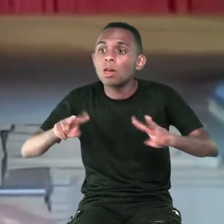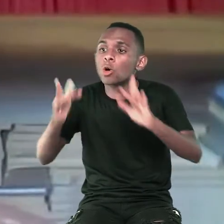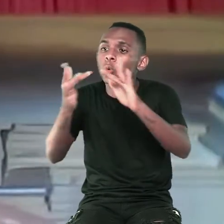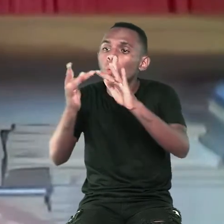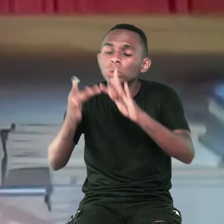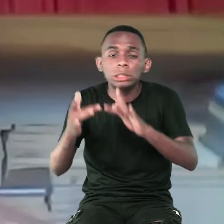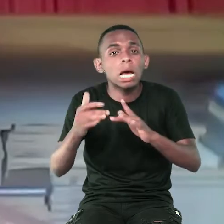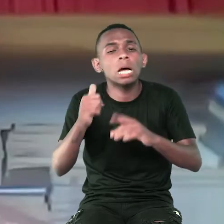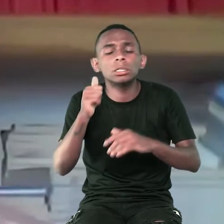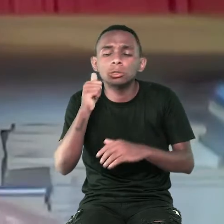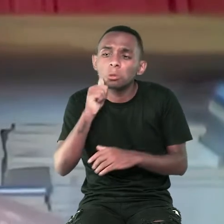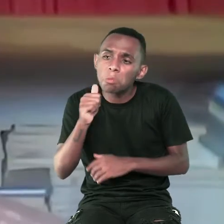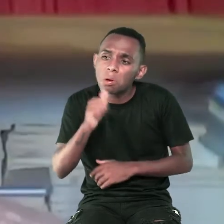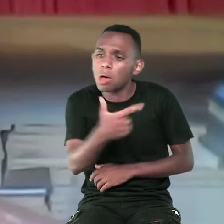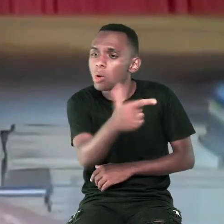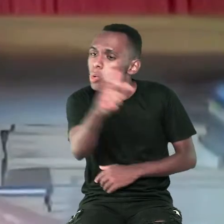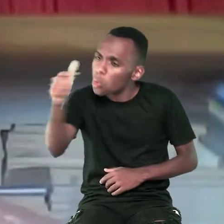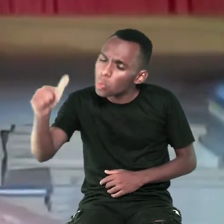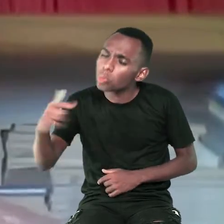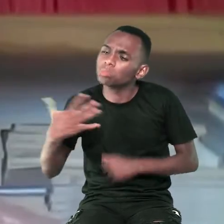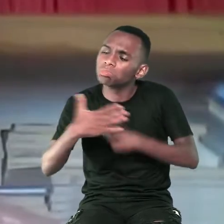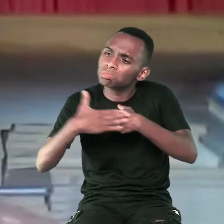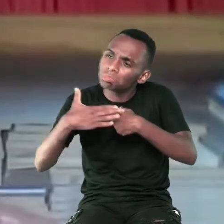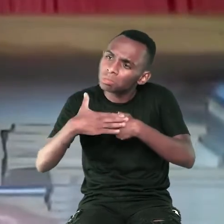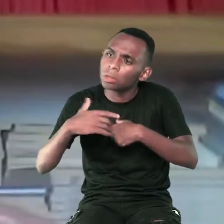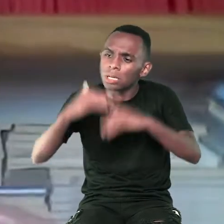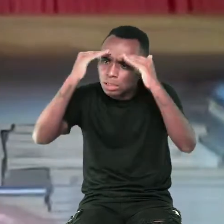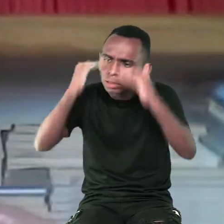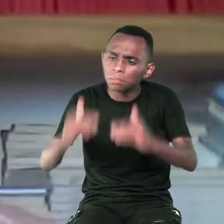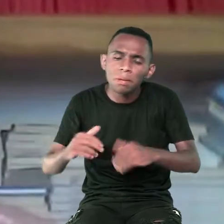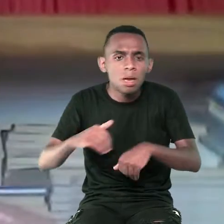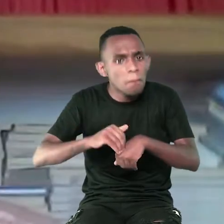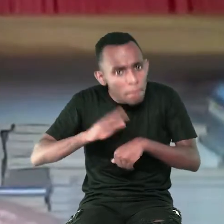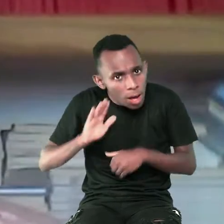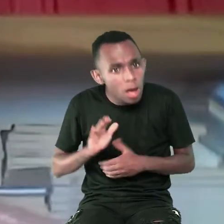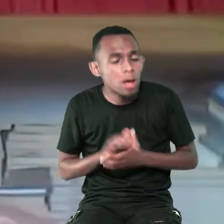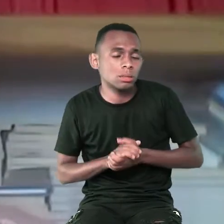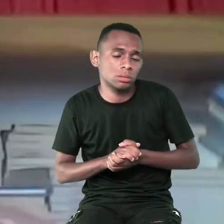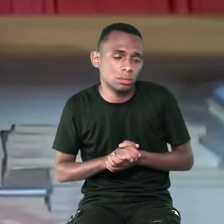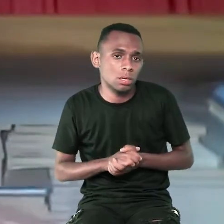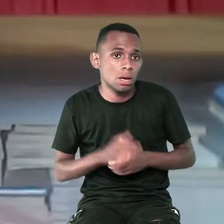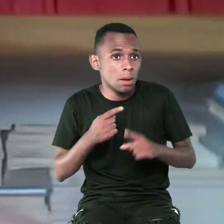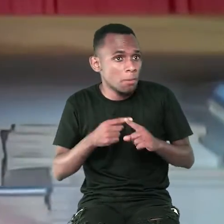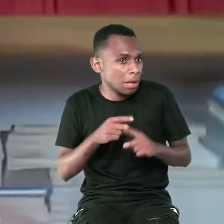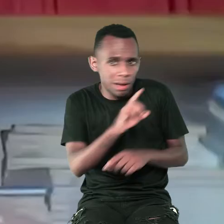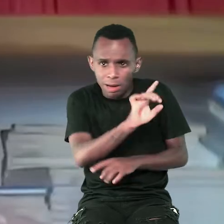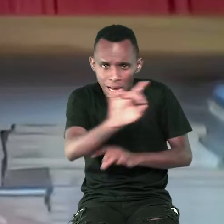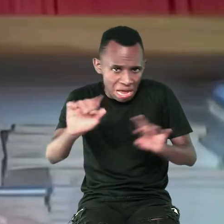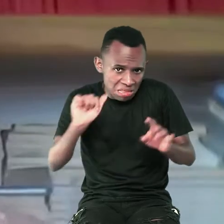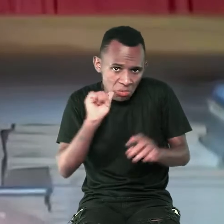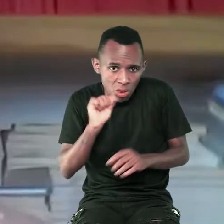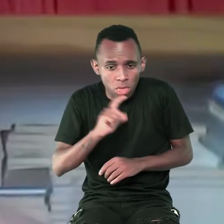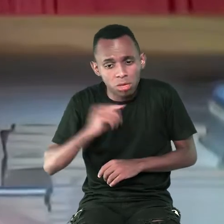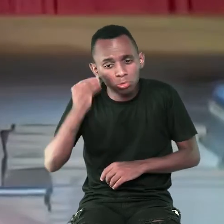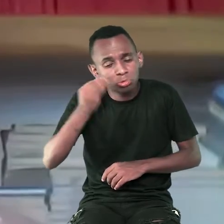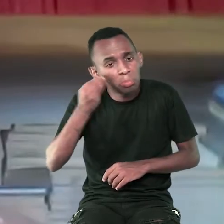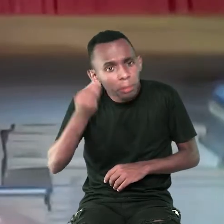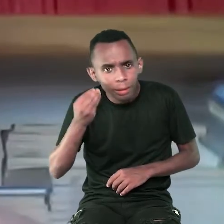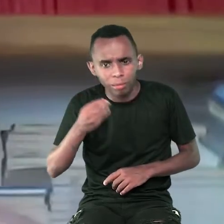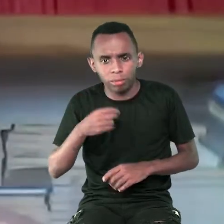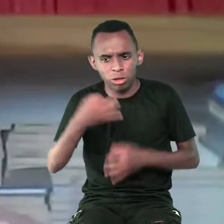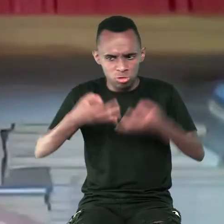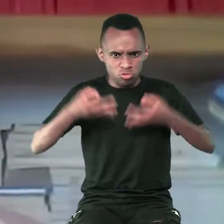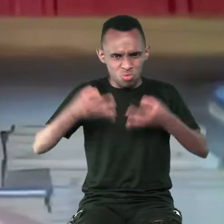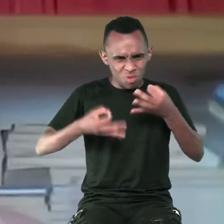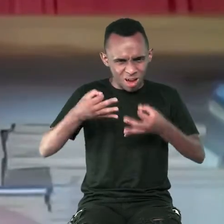com mais carinho, com mais respeito, né? Porque cada mulher tem a sua história e julgar é